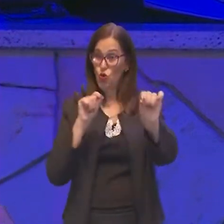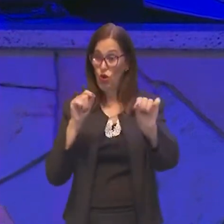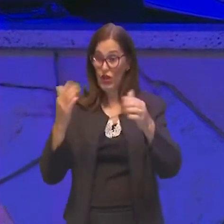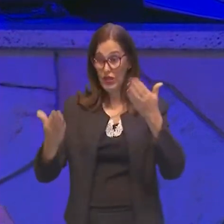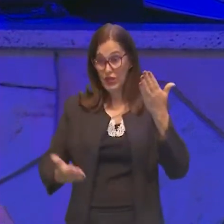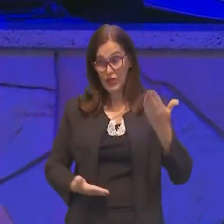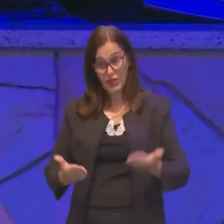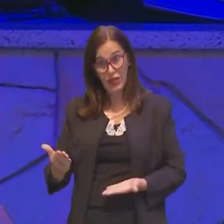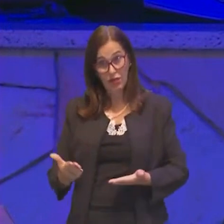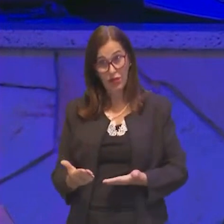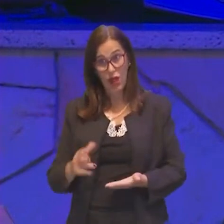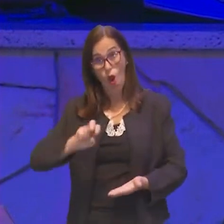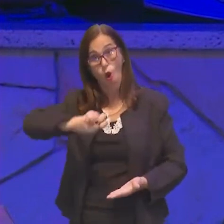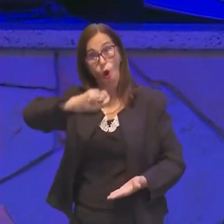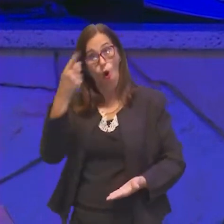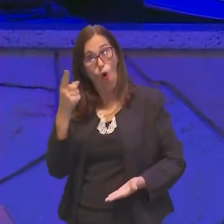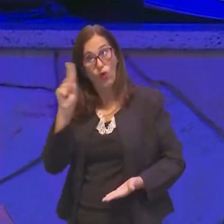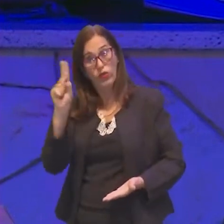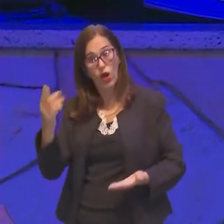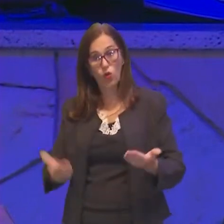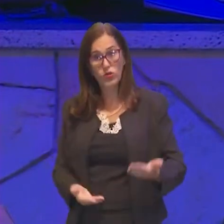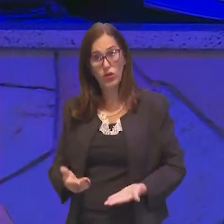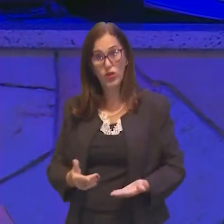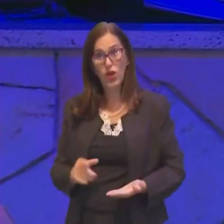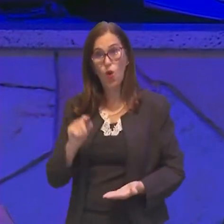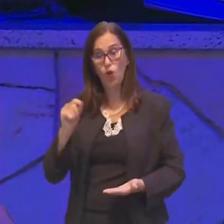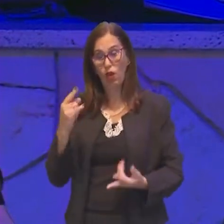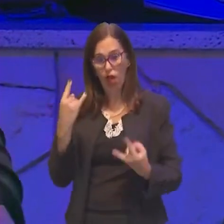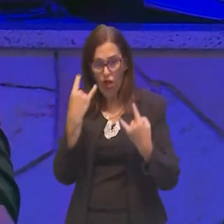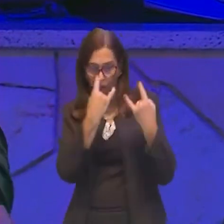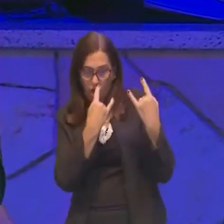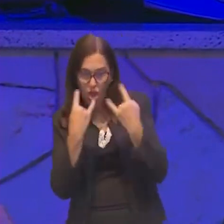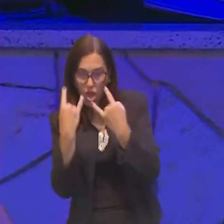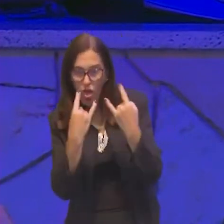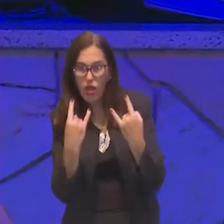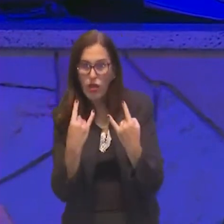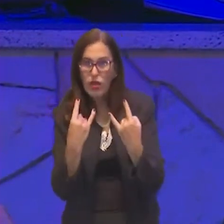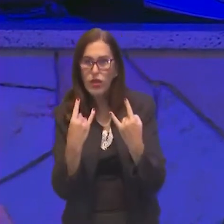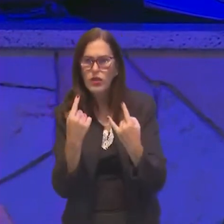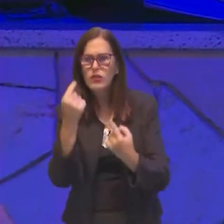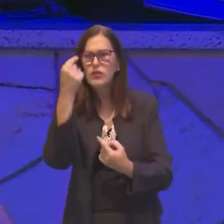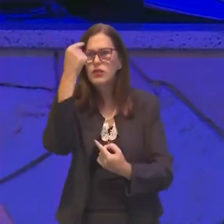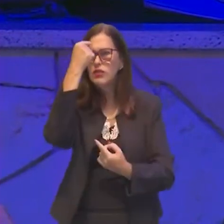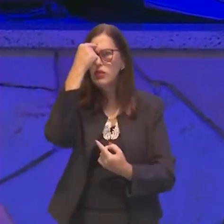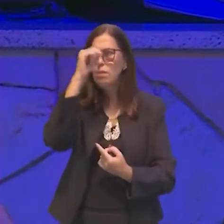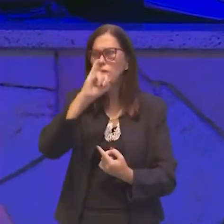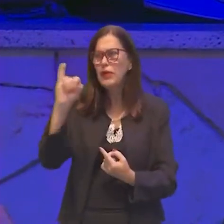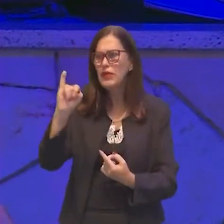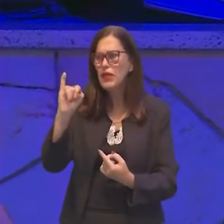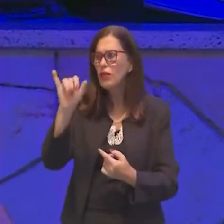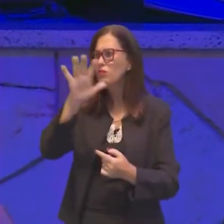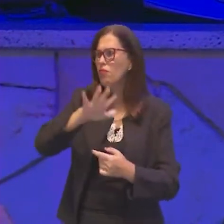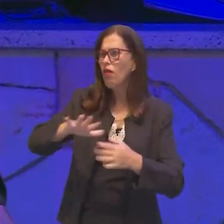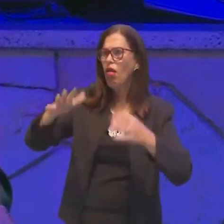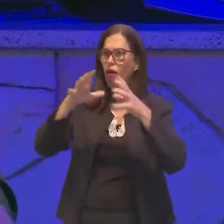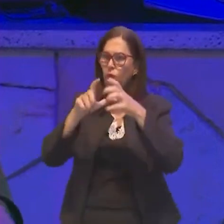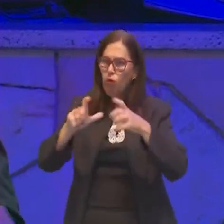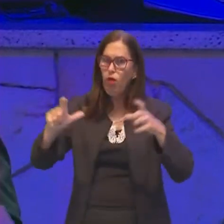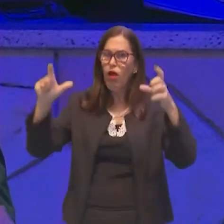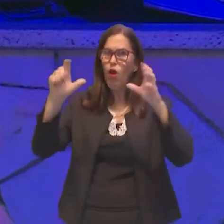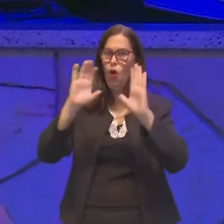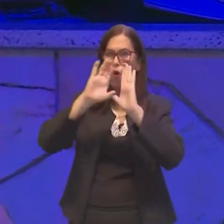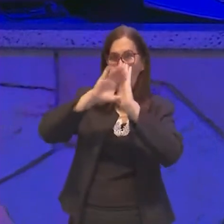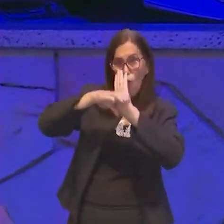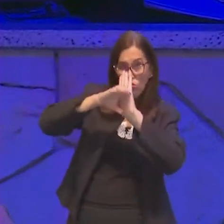servir ou não servir aquilo que nos prende. E se nós pensarmos de maneira mais abrangente, alargando este